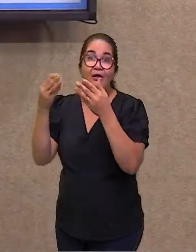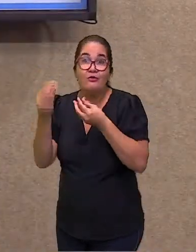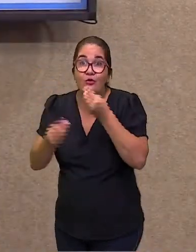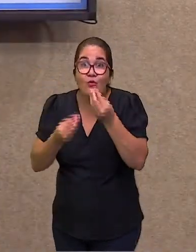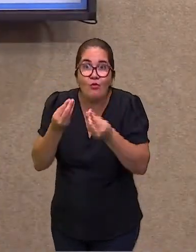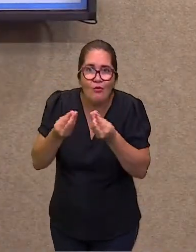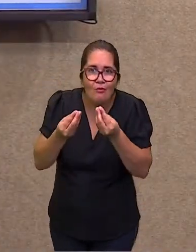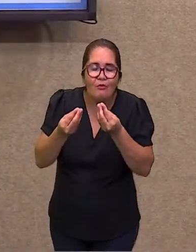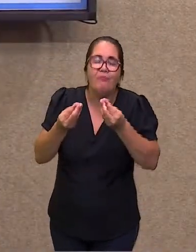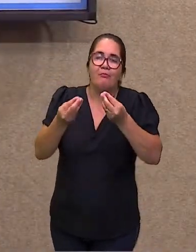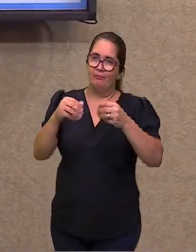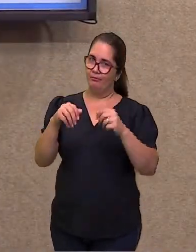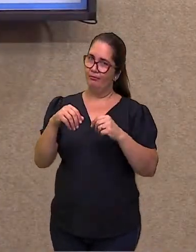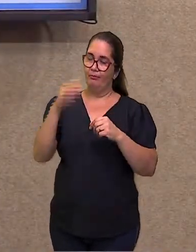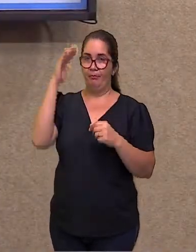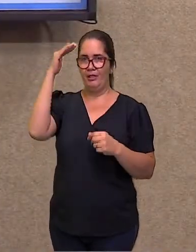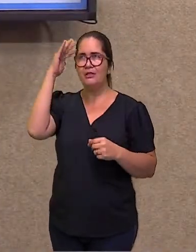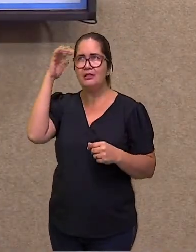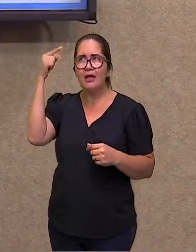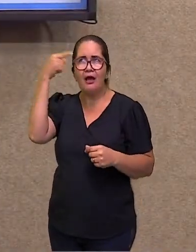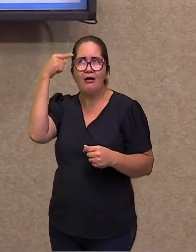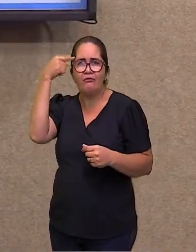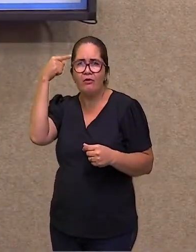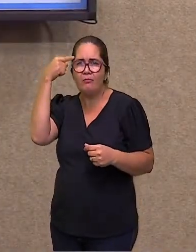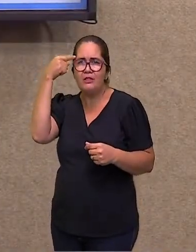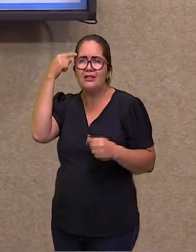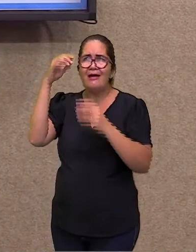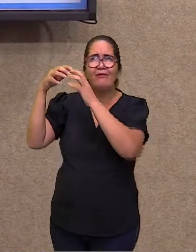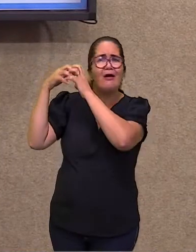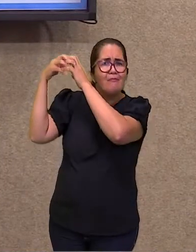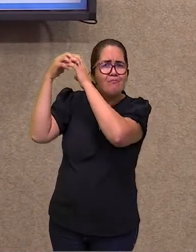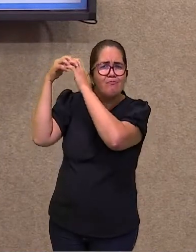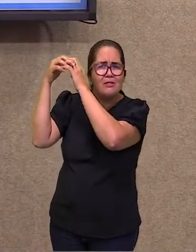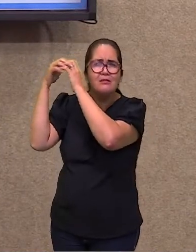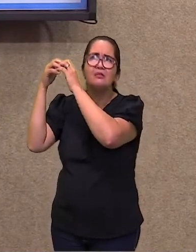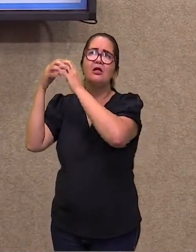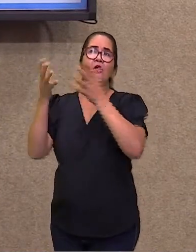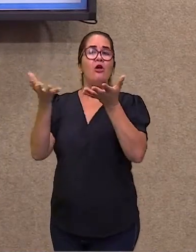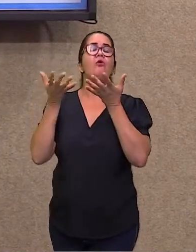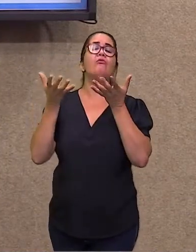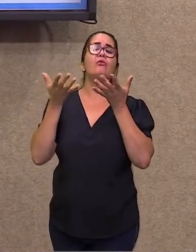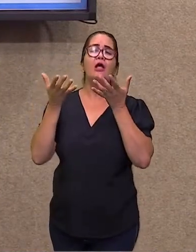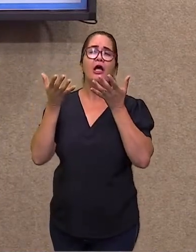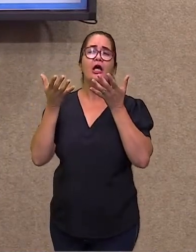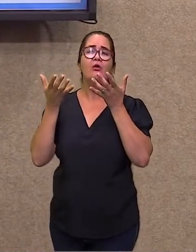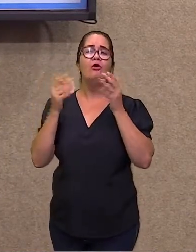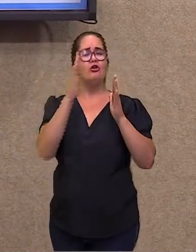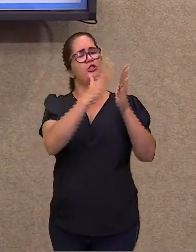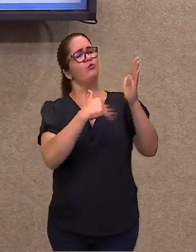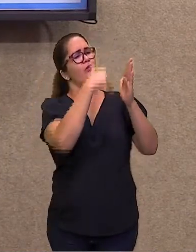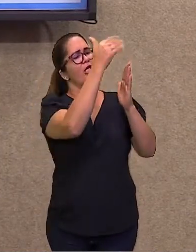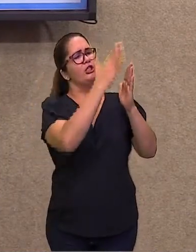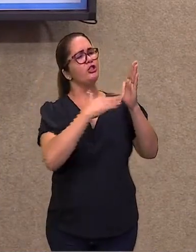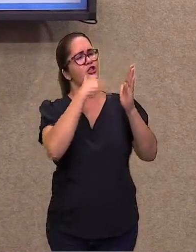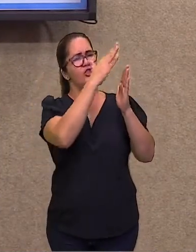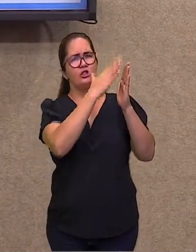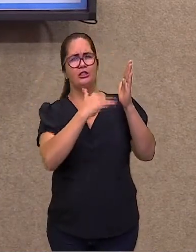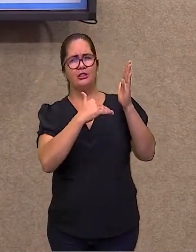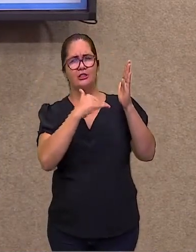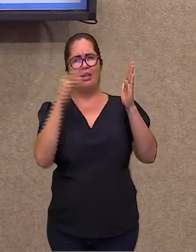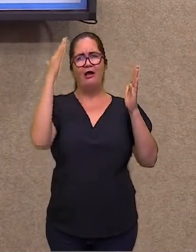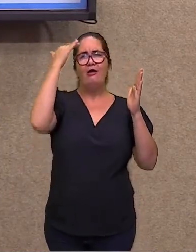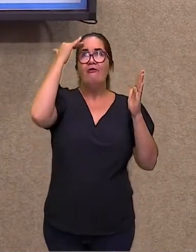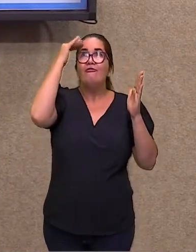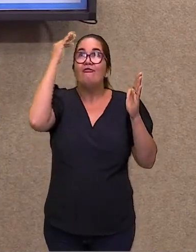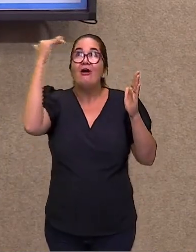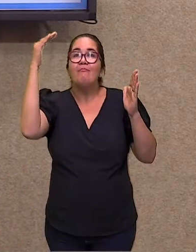Jorge Seurat, né? Então, aquilo para ele poderia, no primeiro momento, ficar inseguro, mas não.